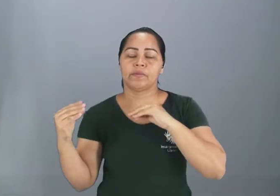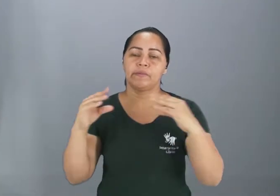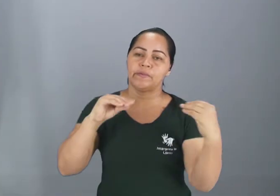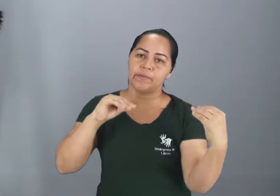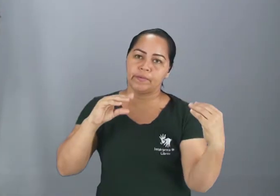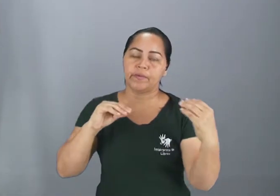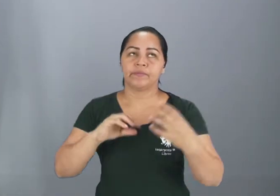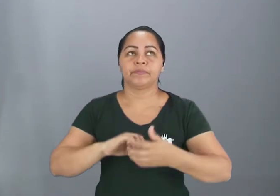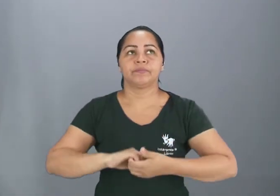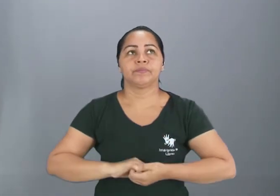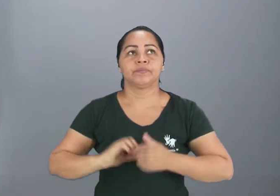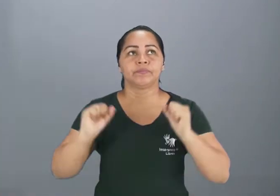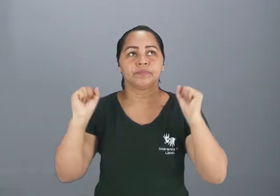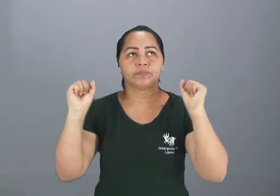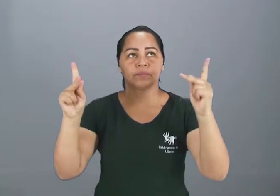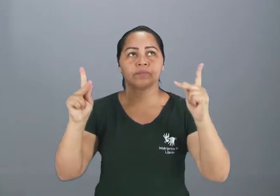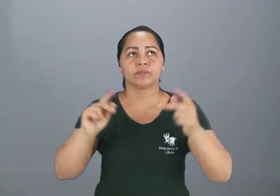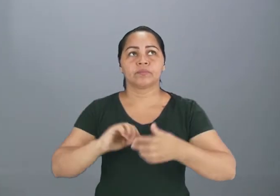Conversando, ok?